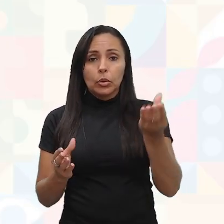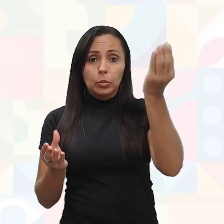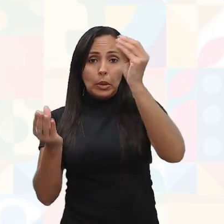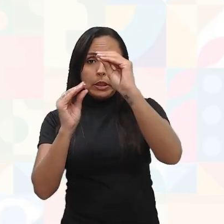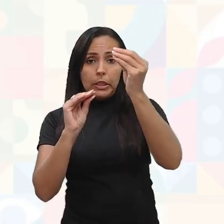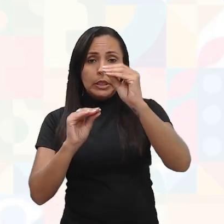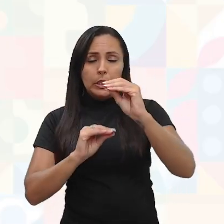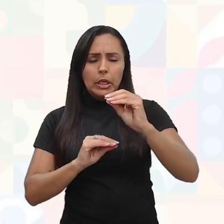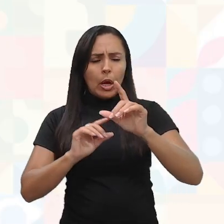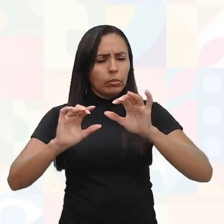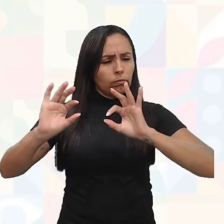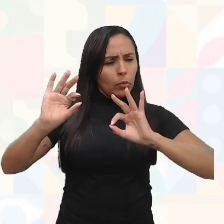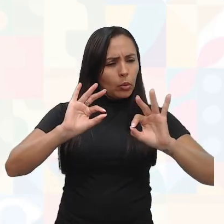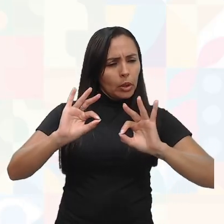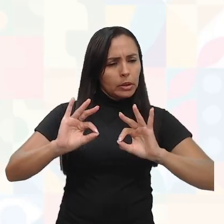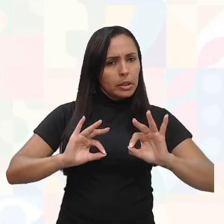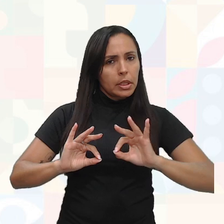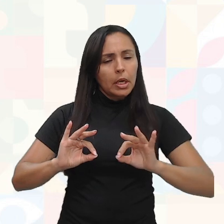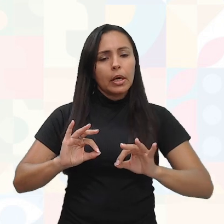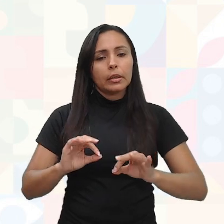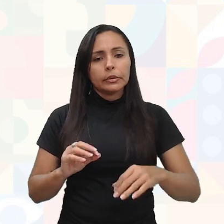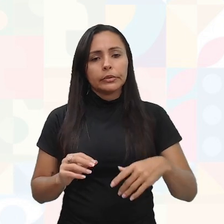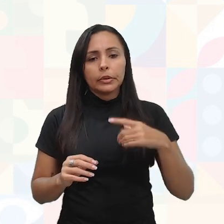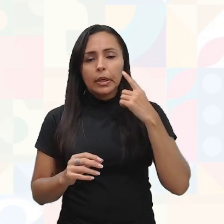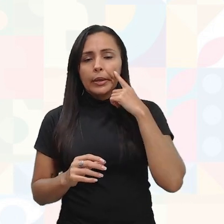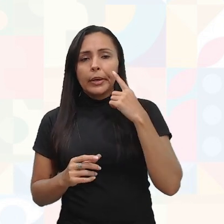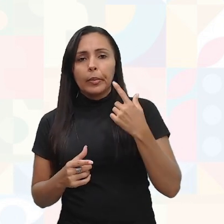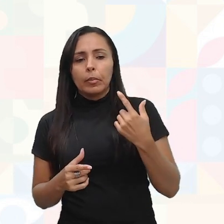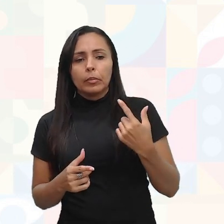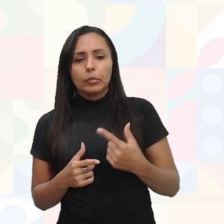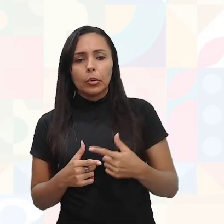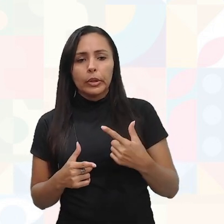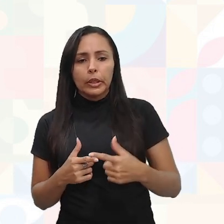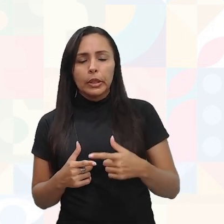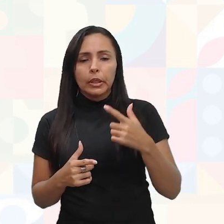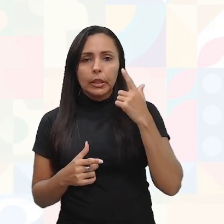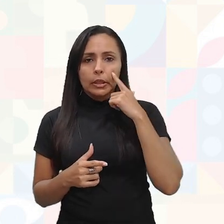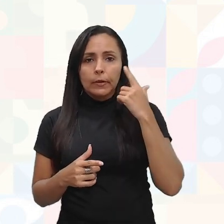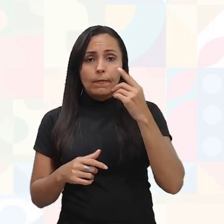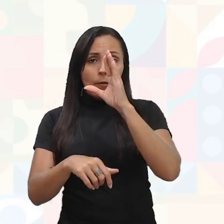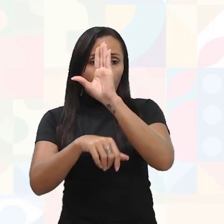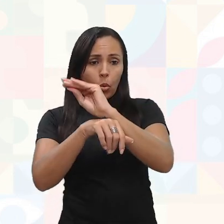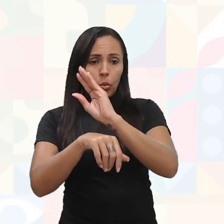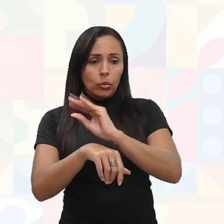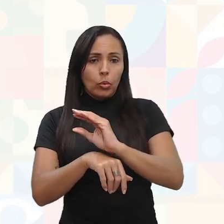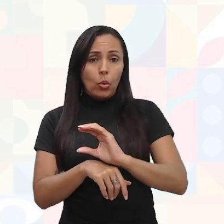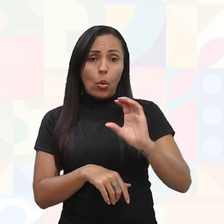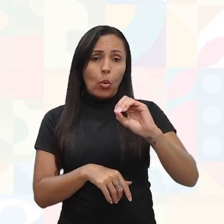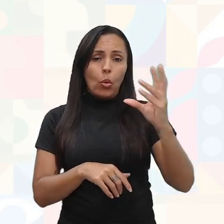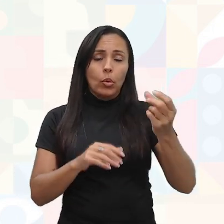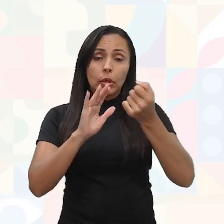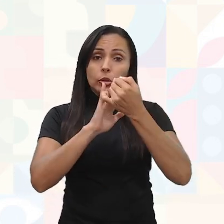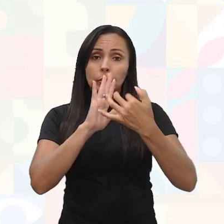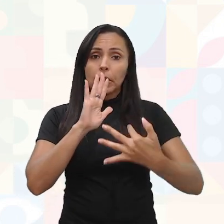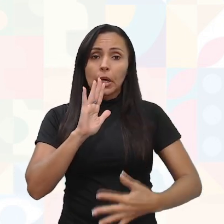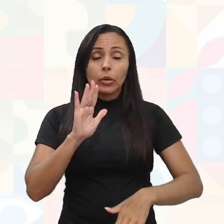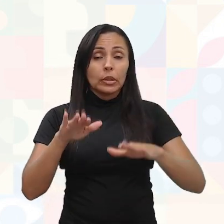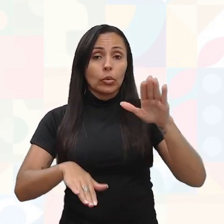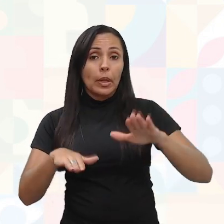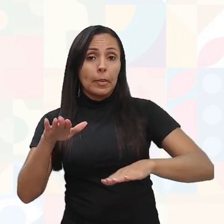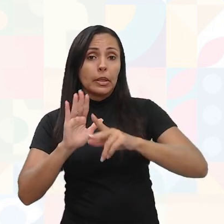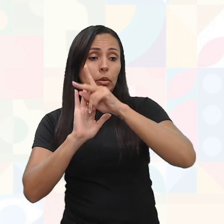portfólio, tá? Por que é que eu coloco assim, de galeria ou de portfólio? Vai depender da ideia do seu